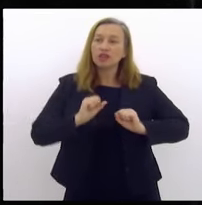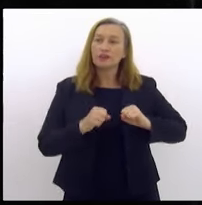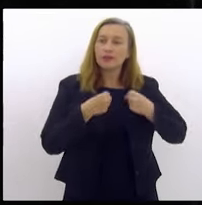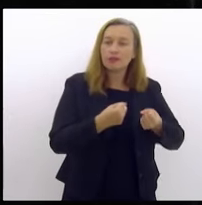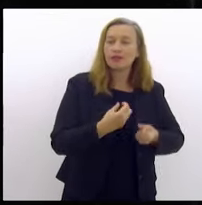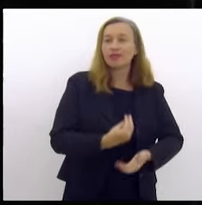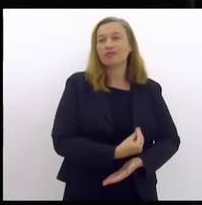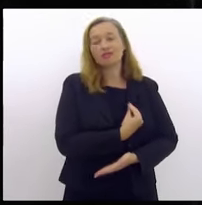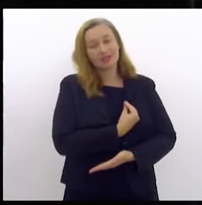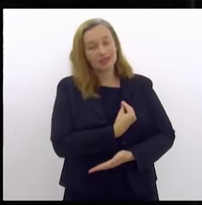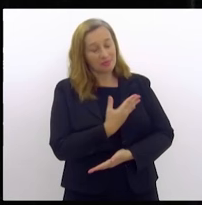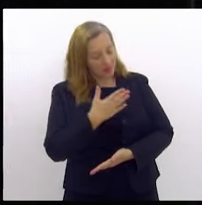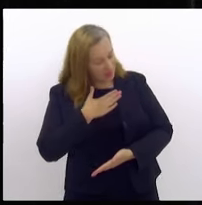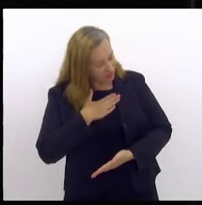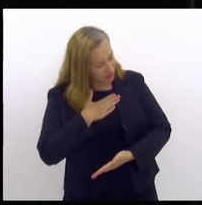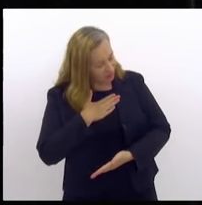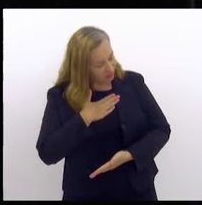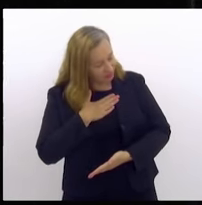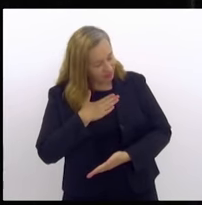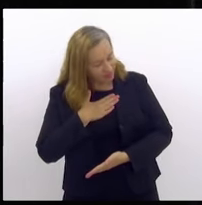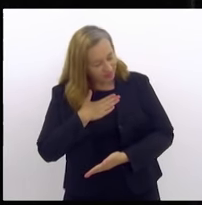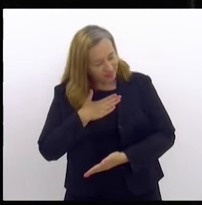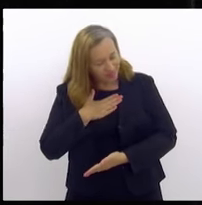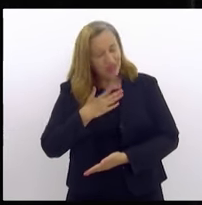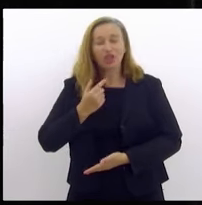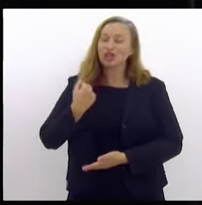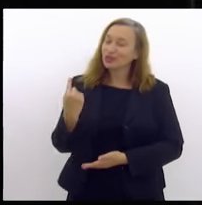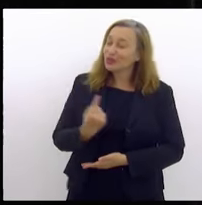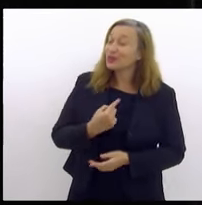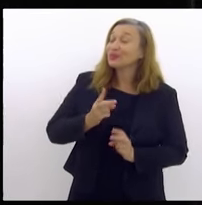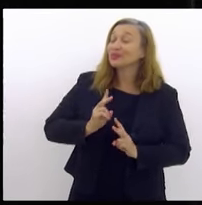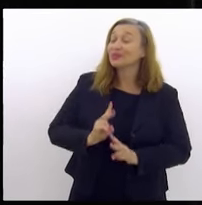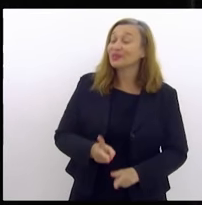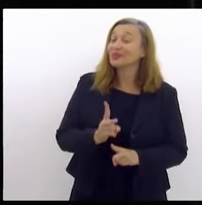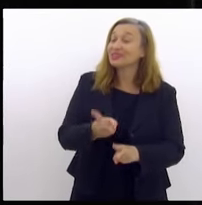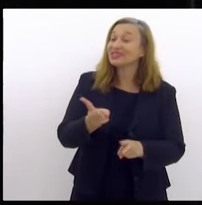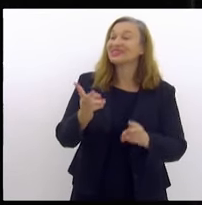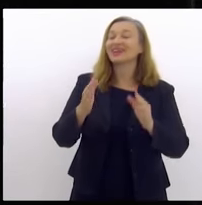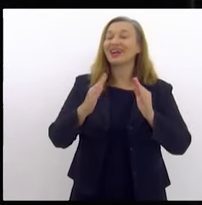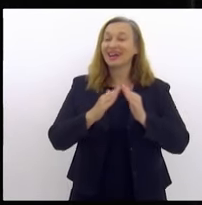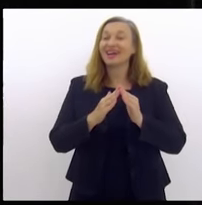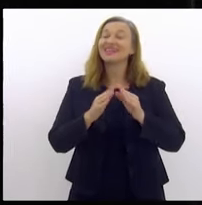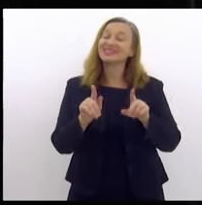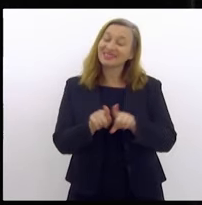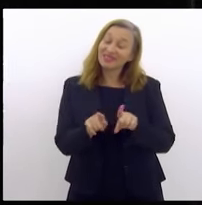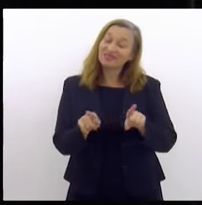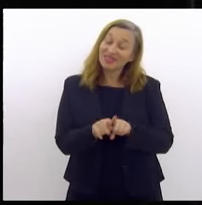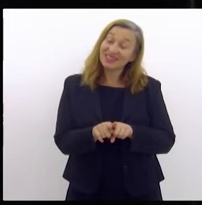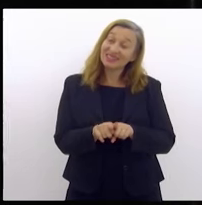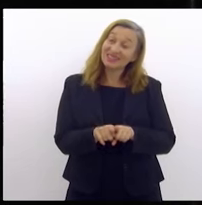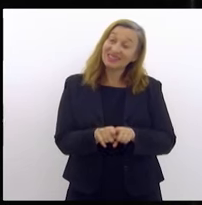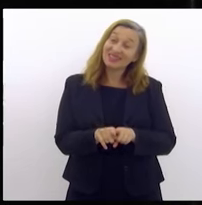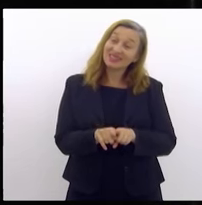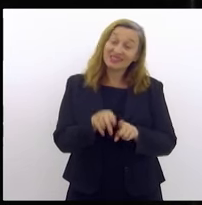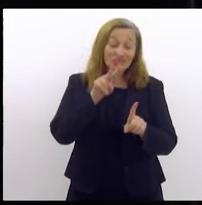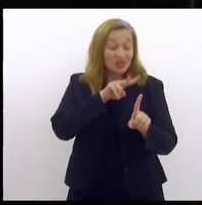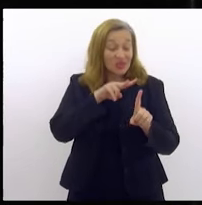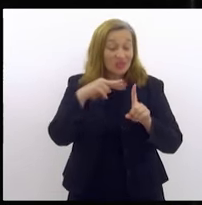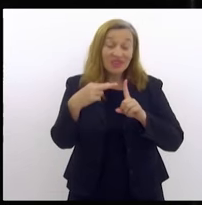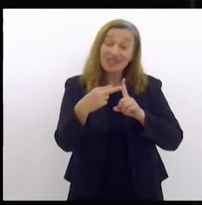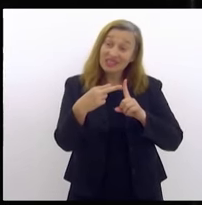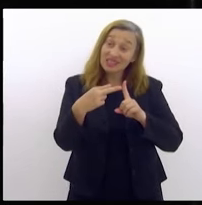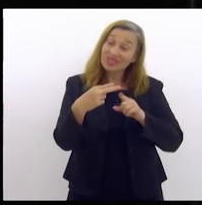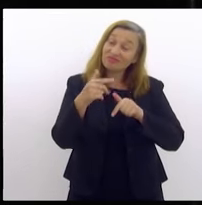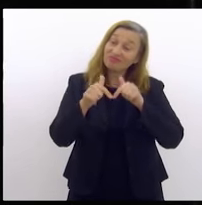vida. Mas eu espero que nós continuemos, que esta casa também tenha os seus olhares, tenha